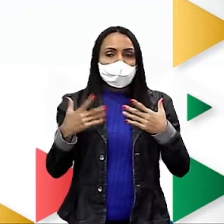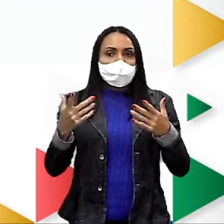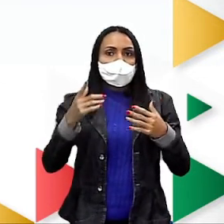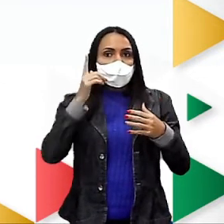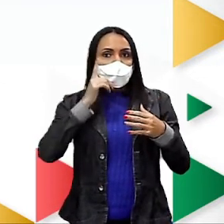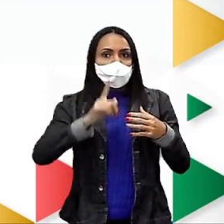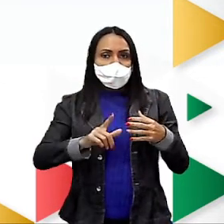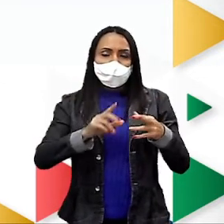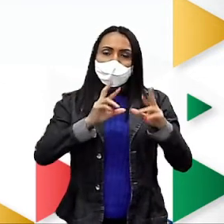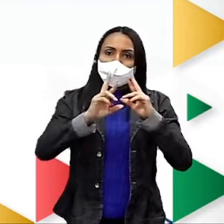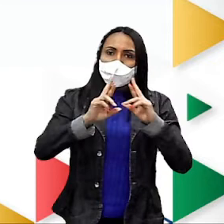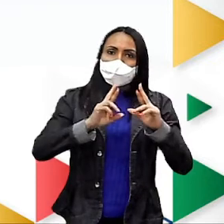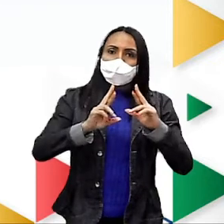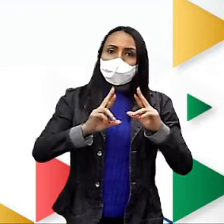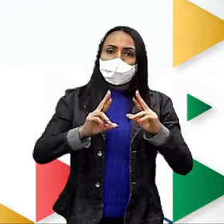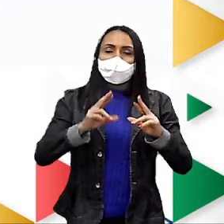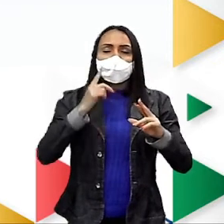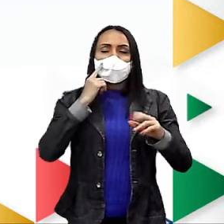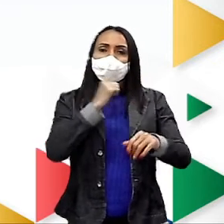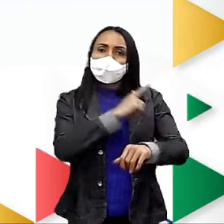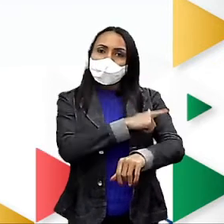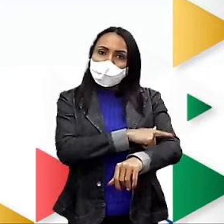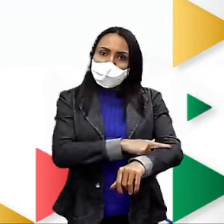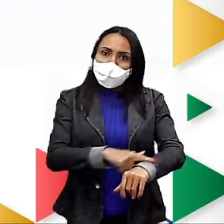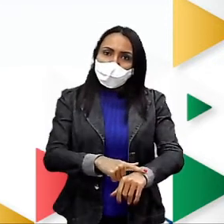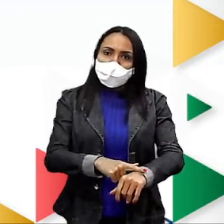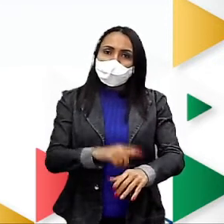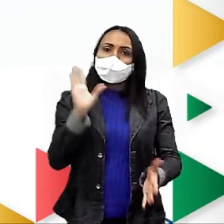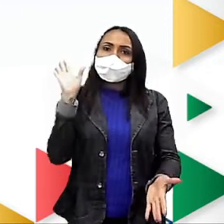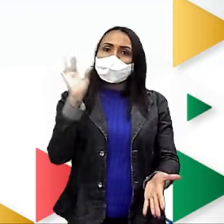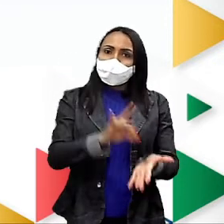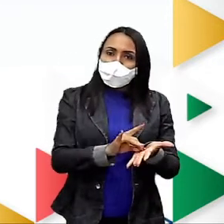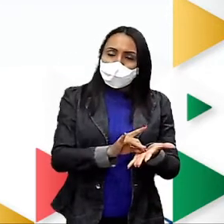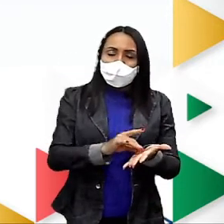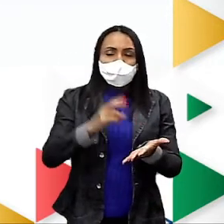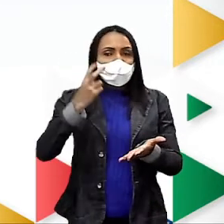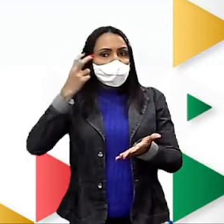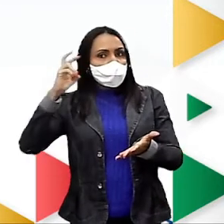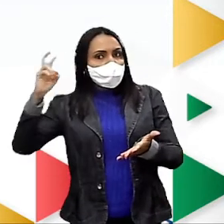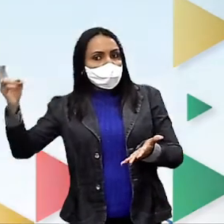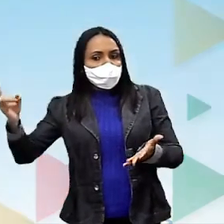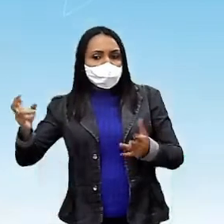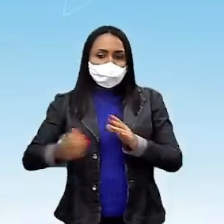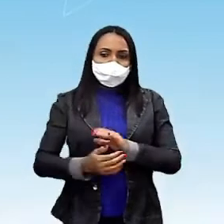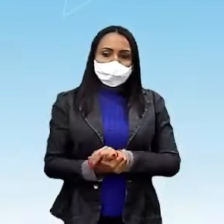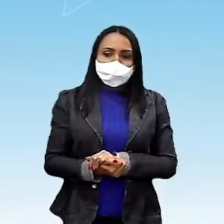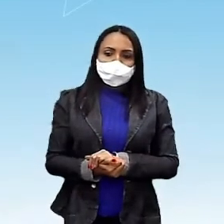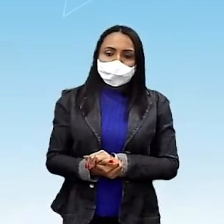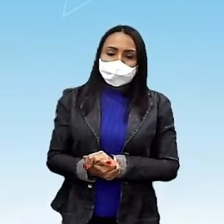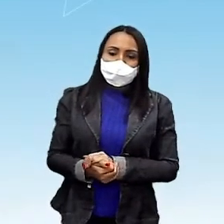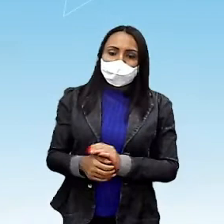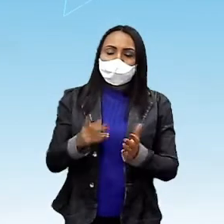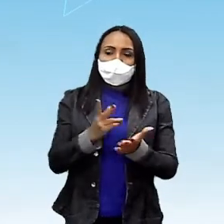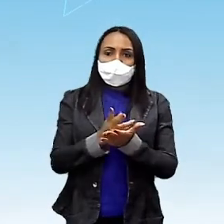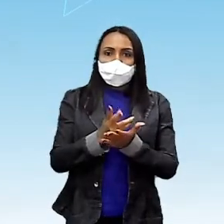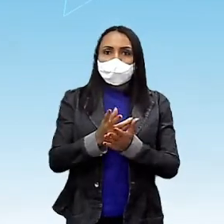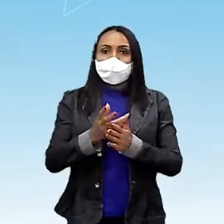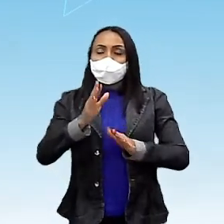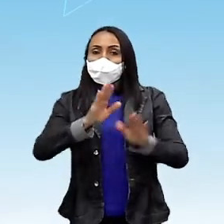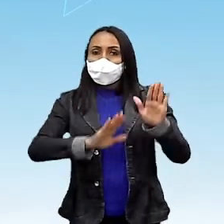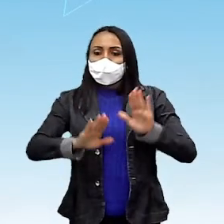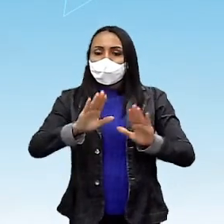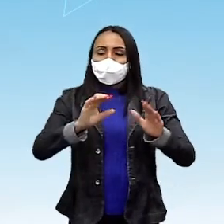conseguir dar respostas educadas, firmes e inteligentes. Olha aí, manter o cuidado com